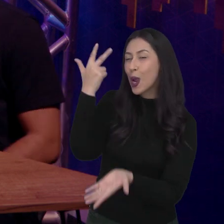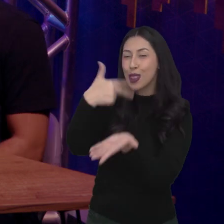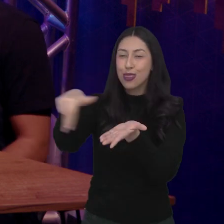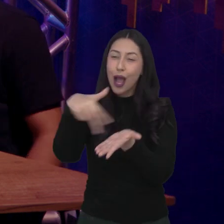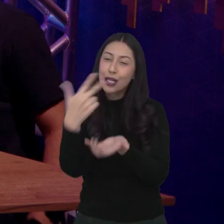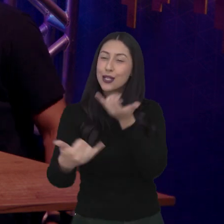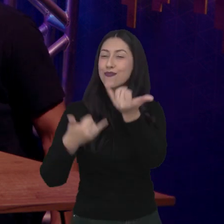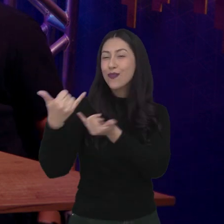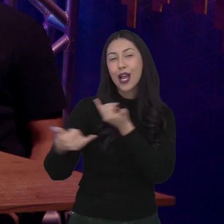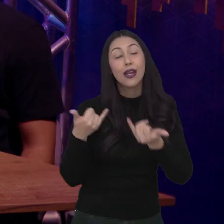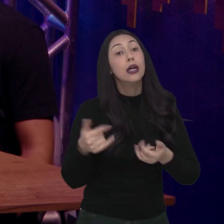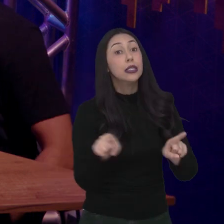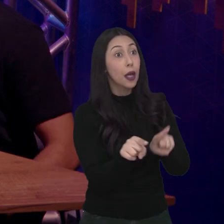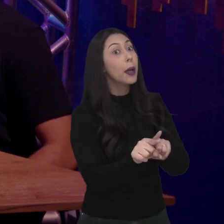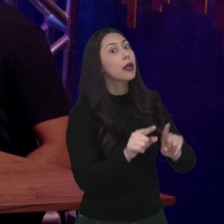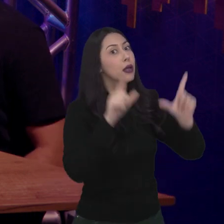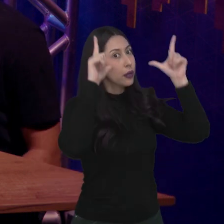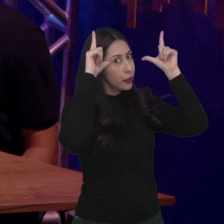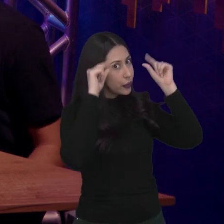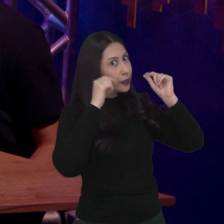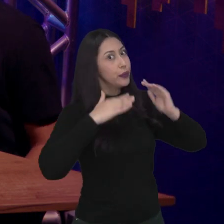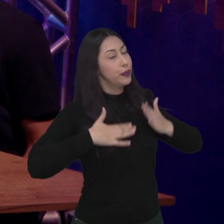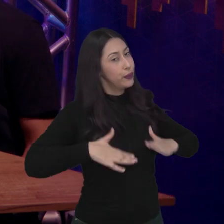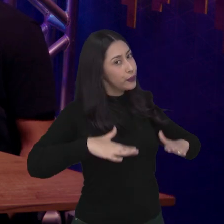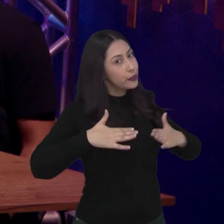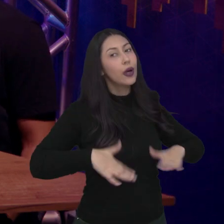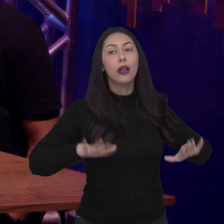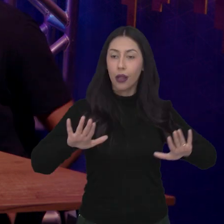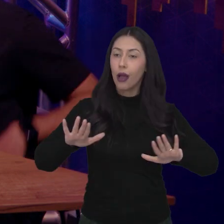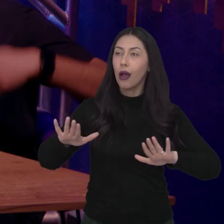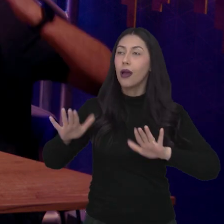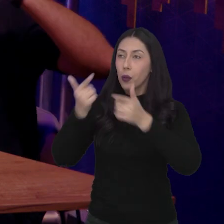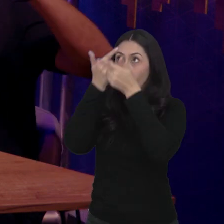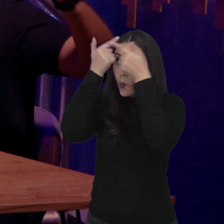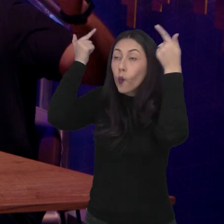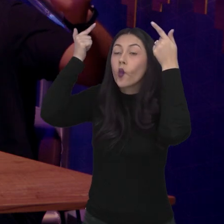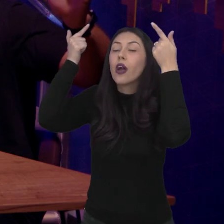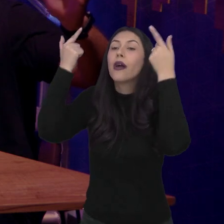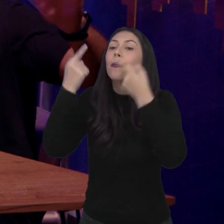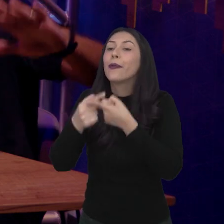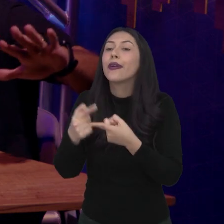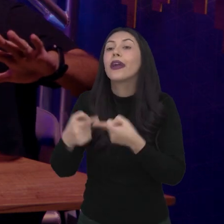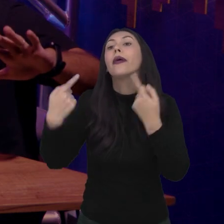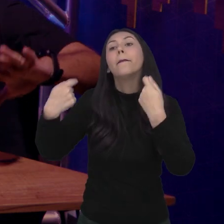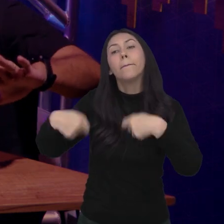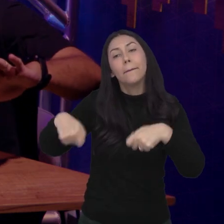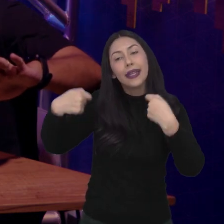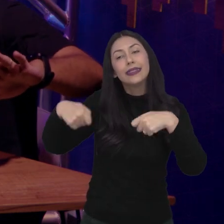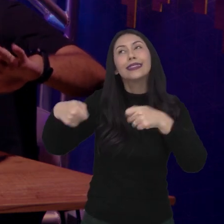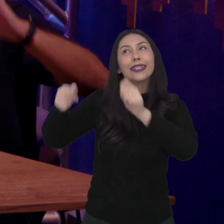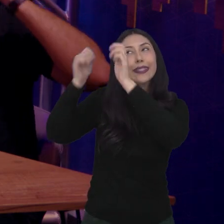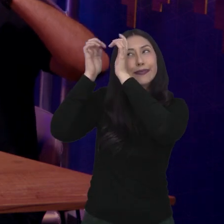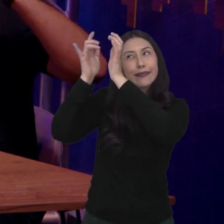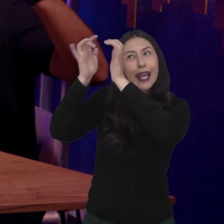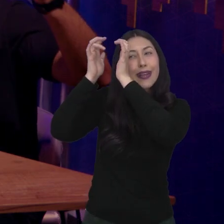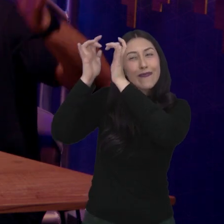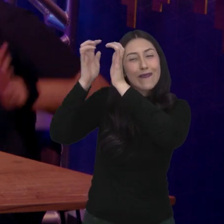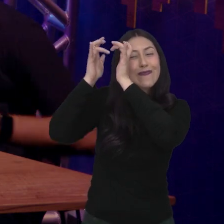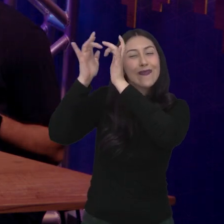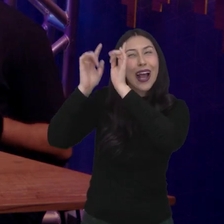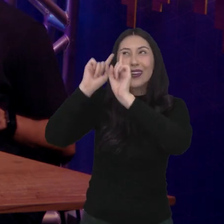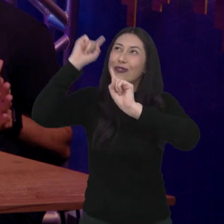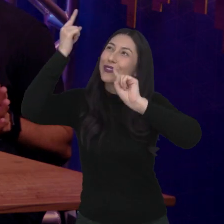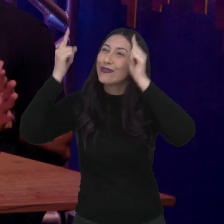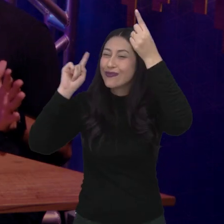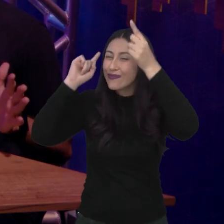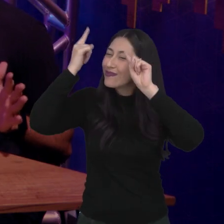cultura, dance, jogue. Tenha tempo de descanso. Tenha tempo de descanso. Dá uma aliviada na mente aí, porque você precisa... botar a sua